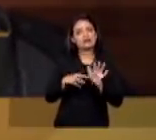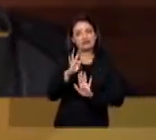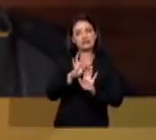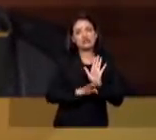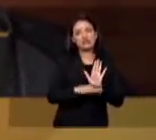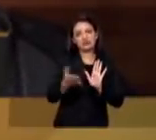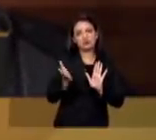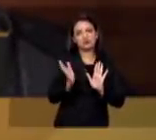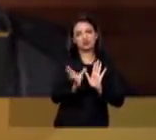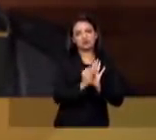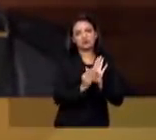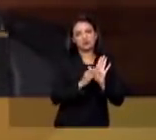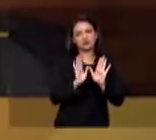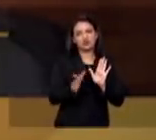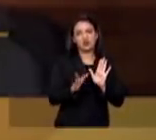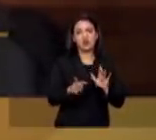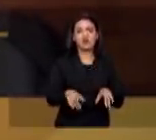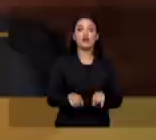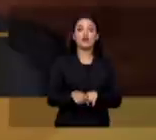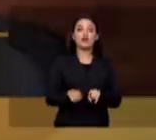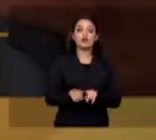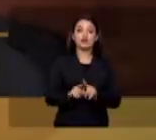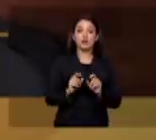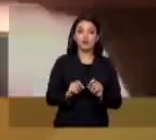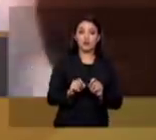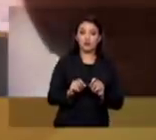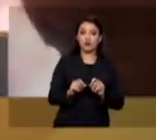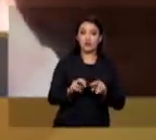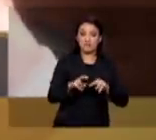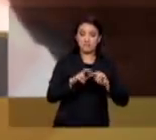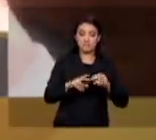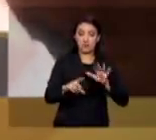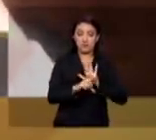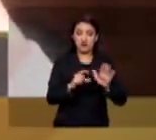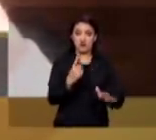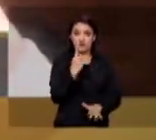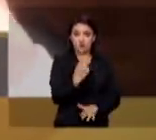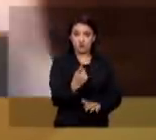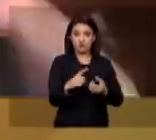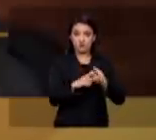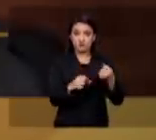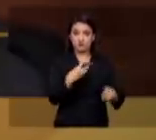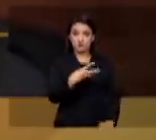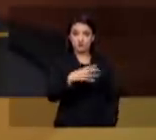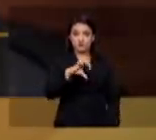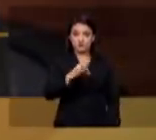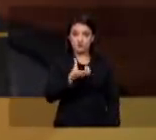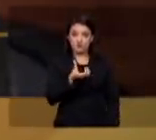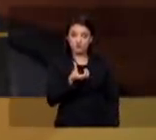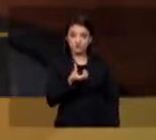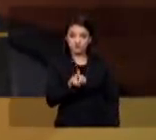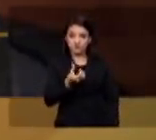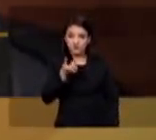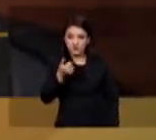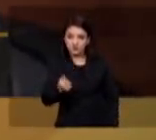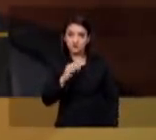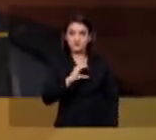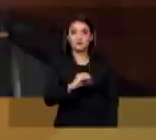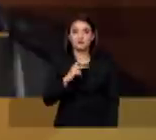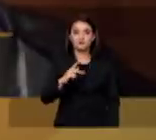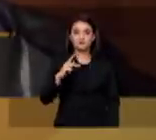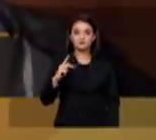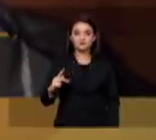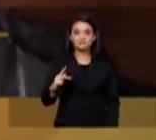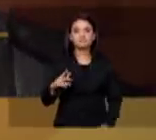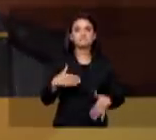E em congruência com o já citado parágrafo 1º do artigo 396-A do Código de Processo Penal,